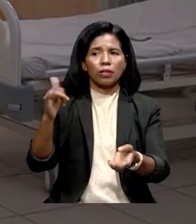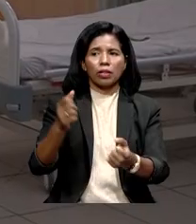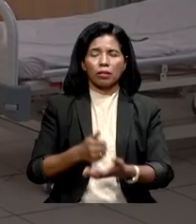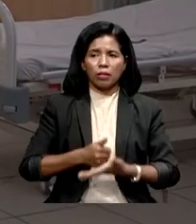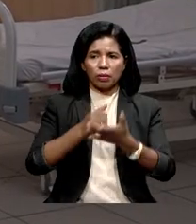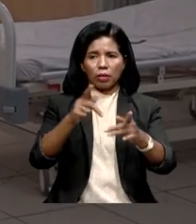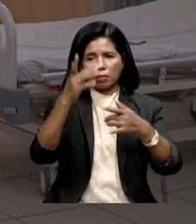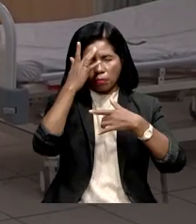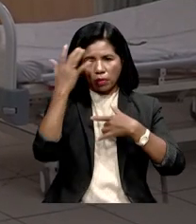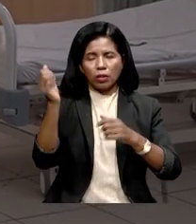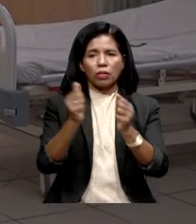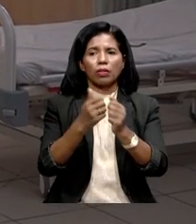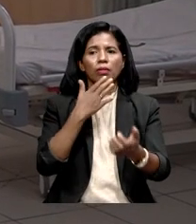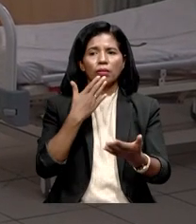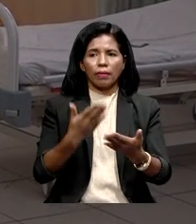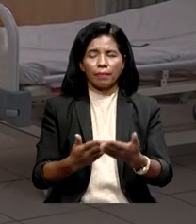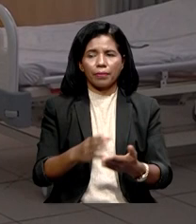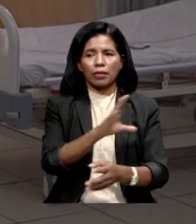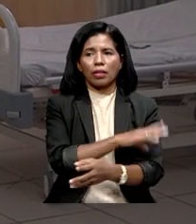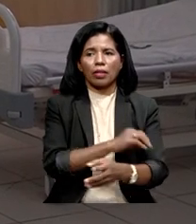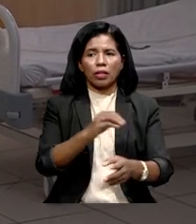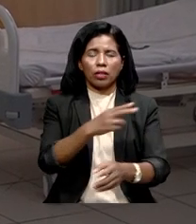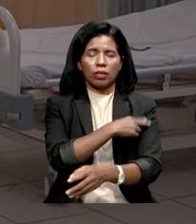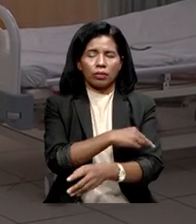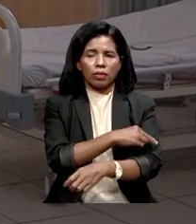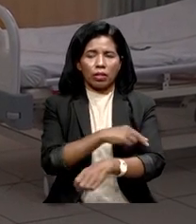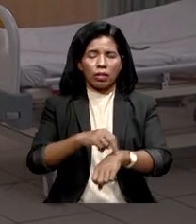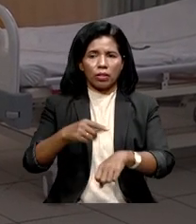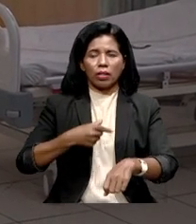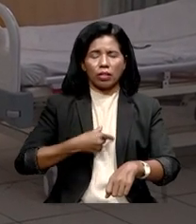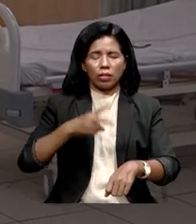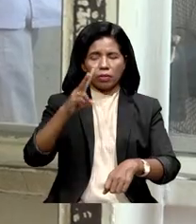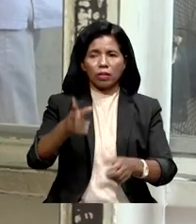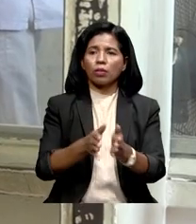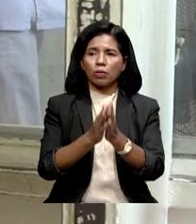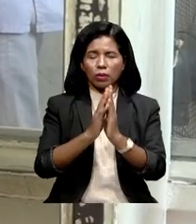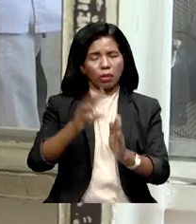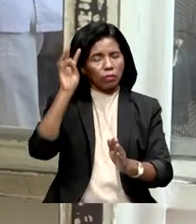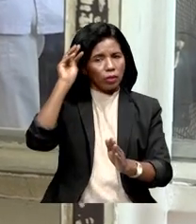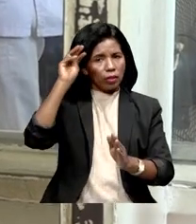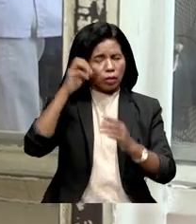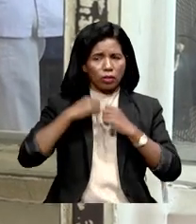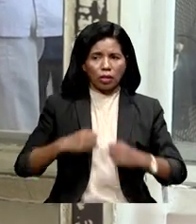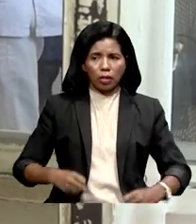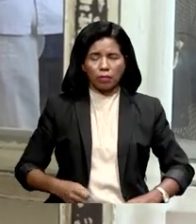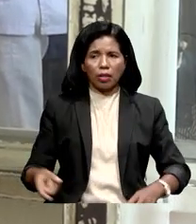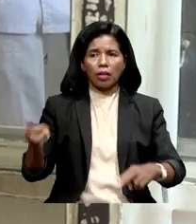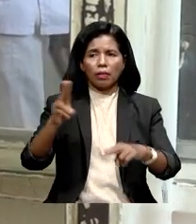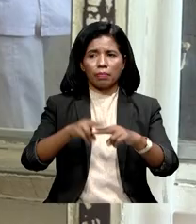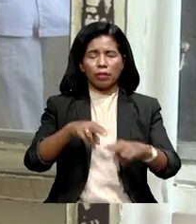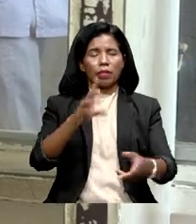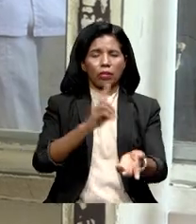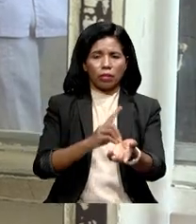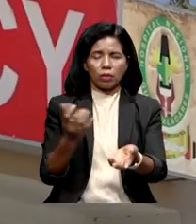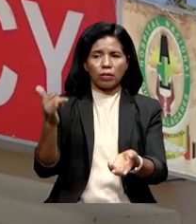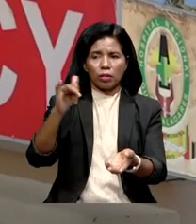atender paciente rodia. No NSF Departamento de Emergência do Hospital Nacional Guido Valadares, o Subministério de Saúde, a tu bela aumenta tanto pessoal saúde